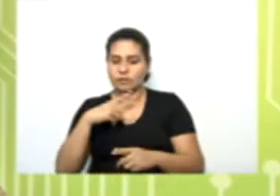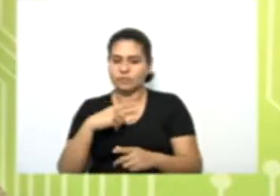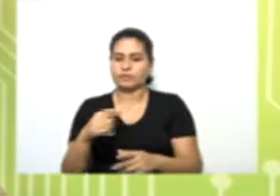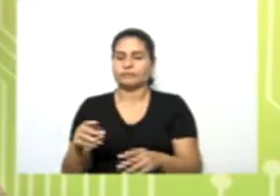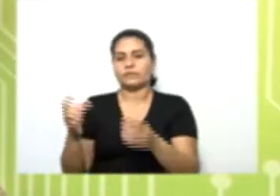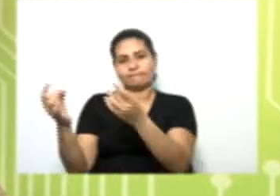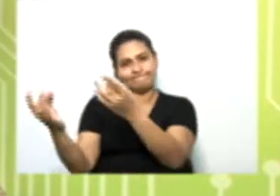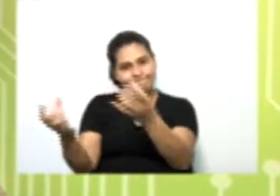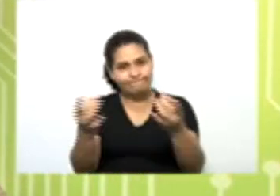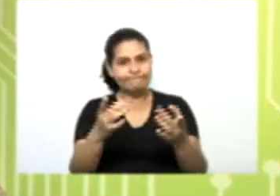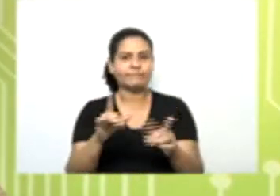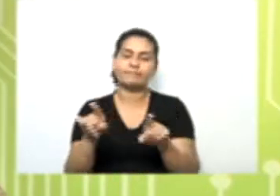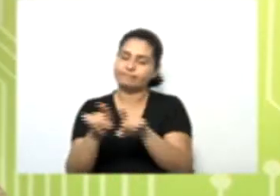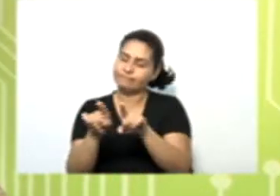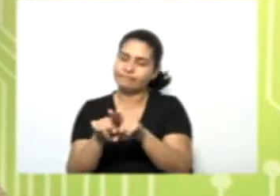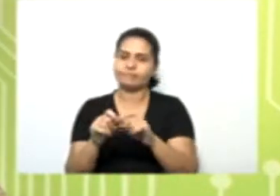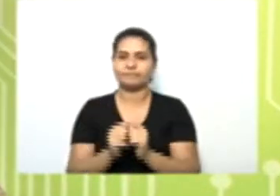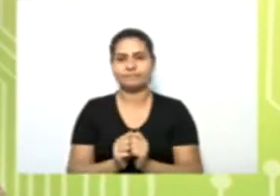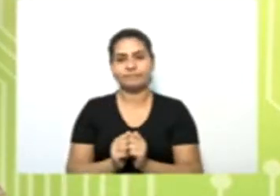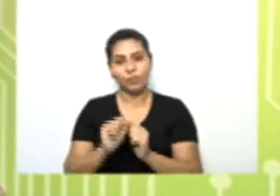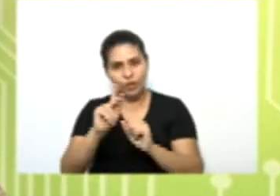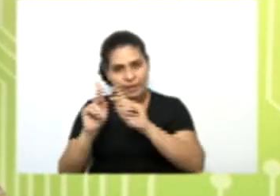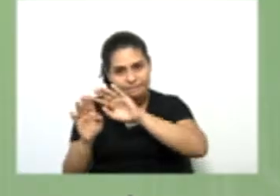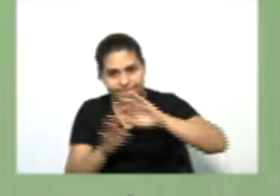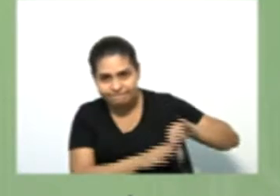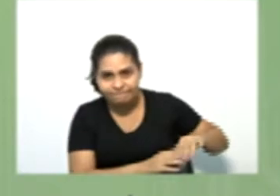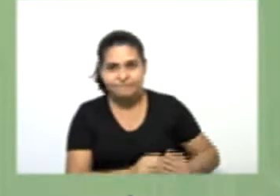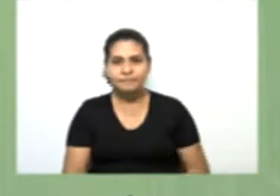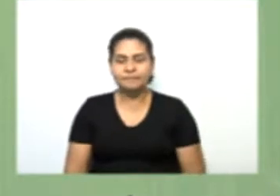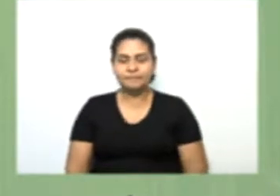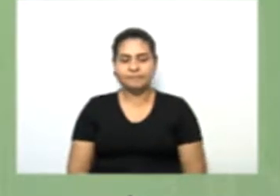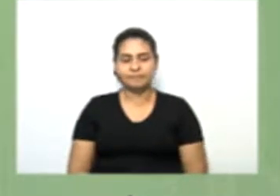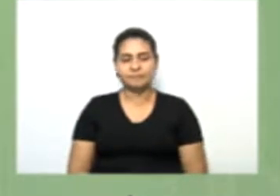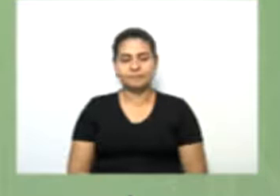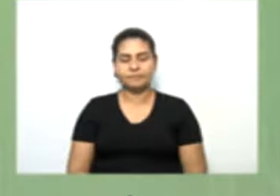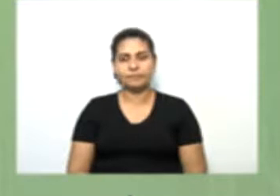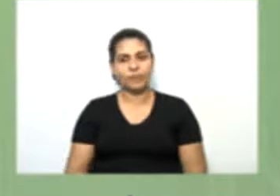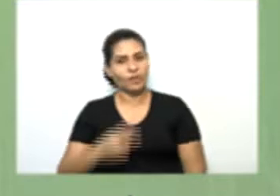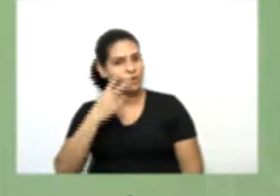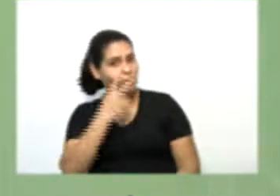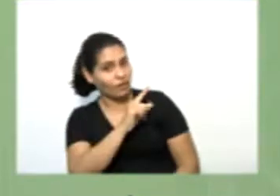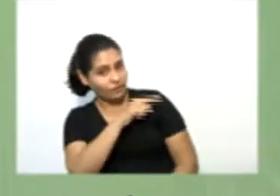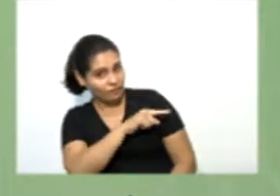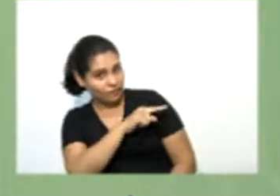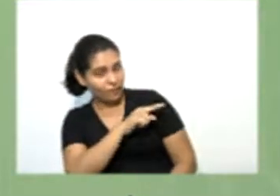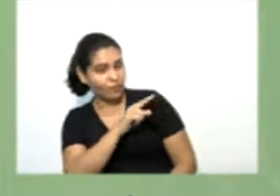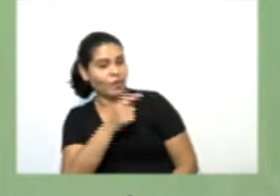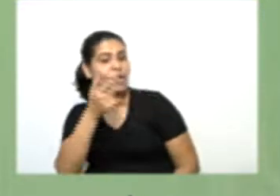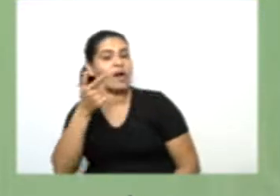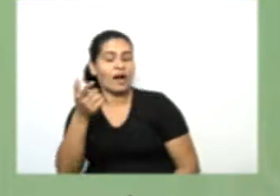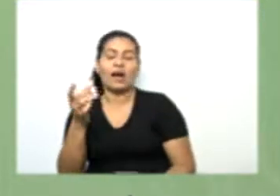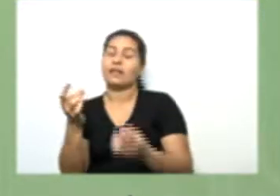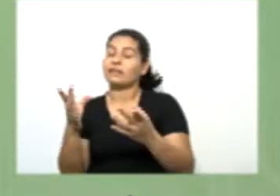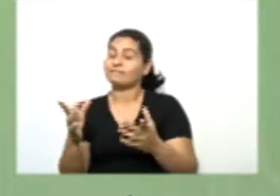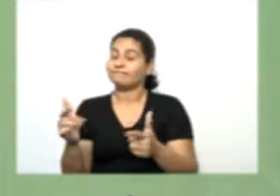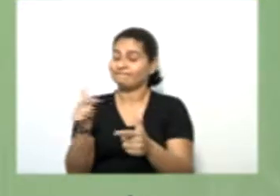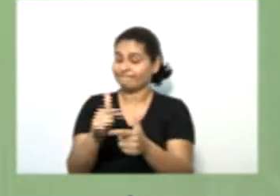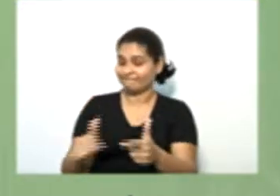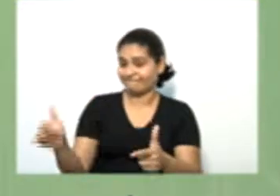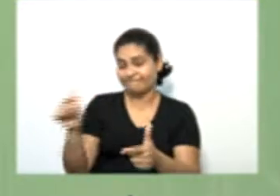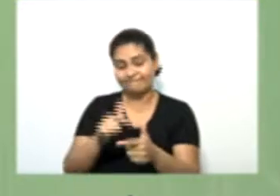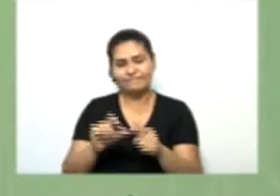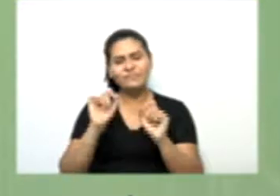novas negociações, ok? Vamos lá para o slide? Olha aí, negociações e